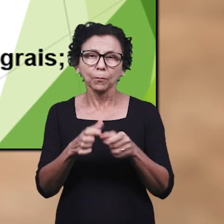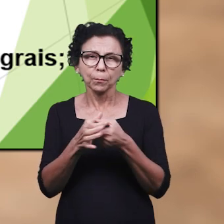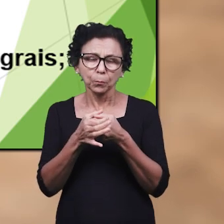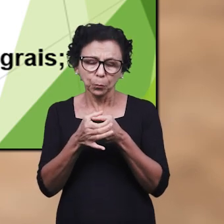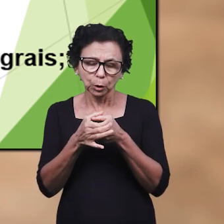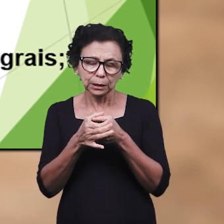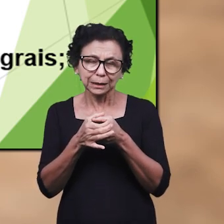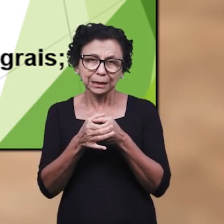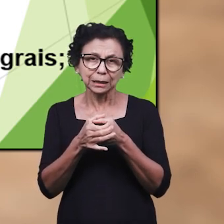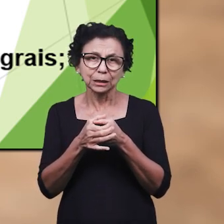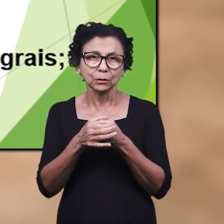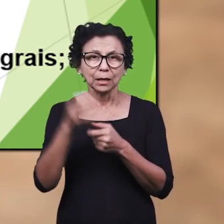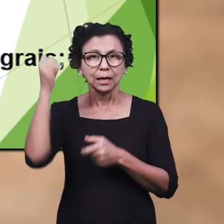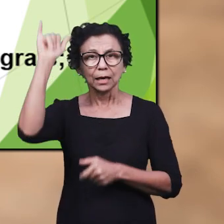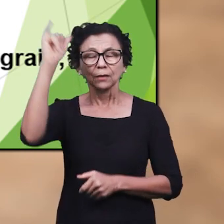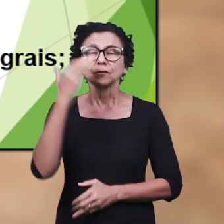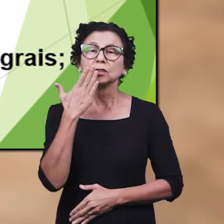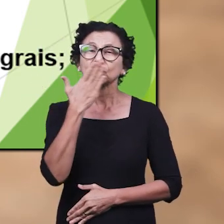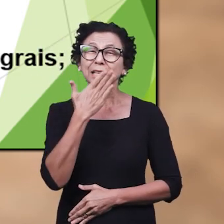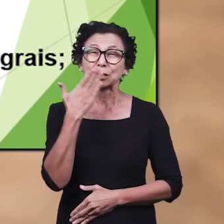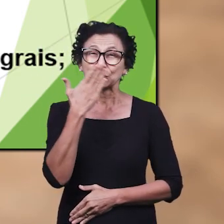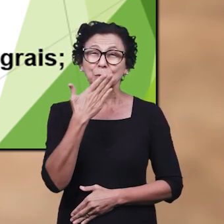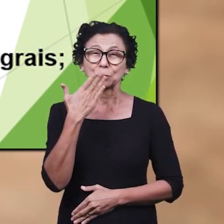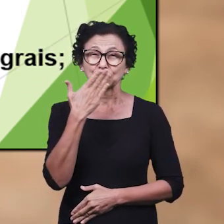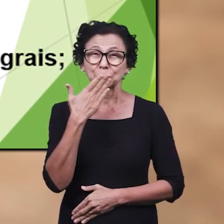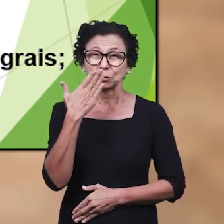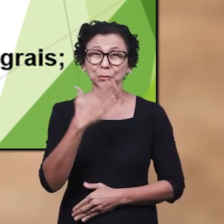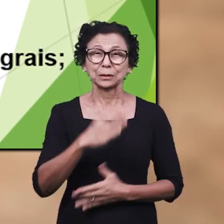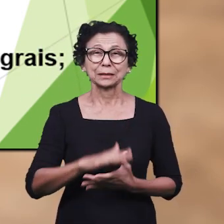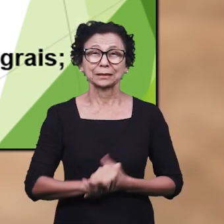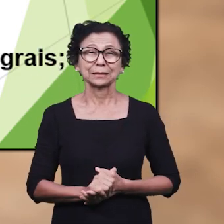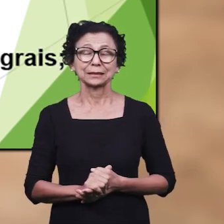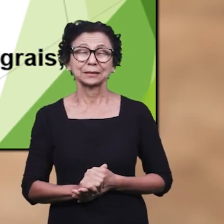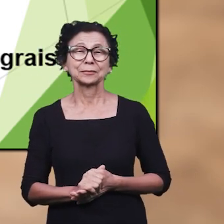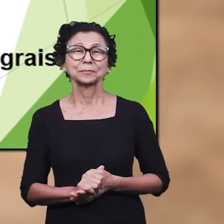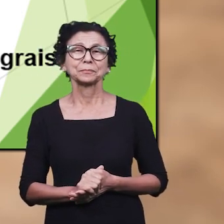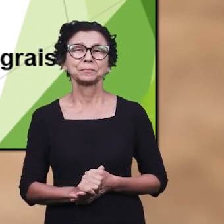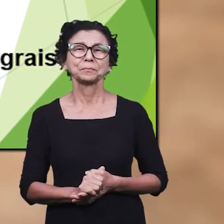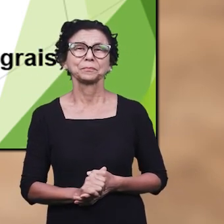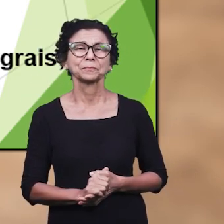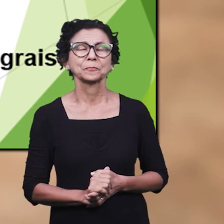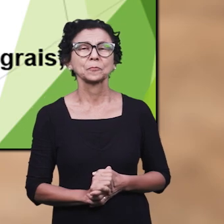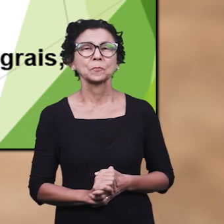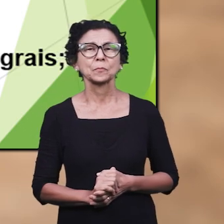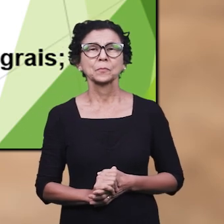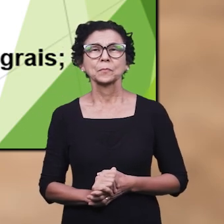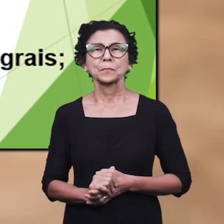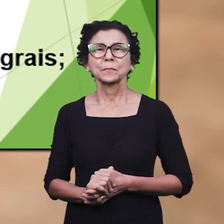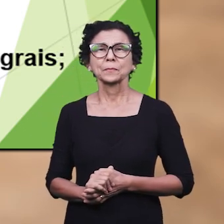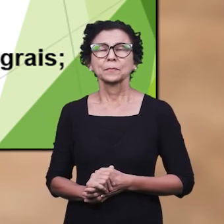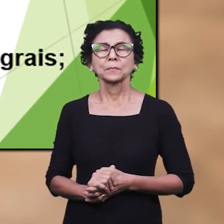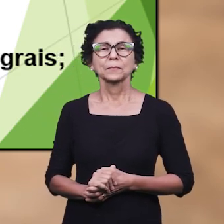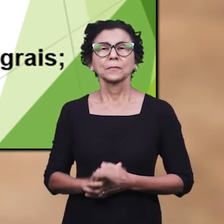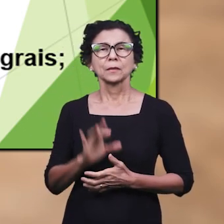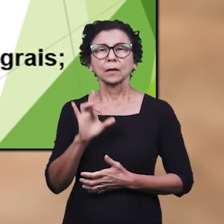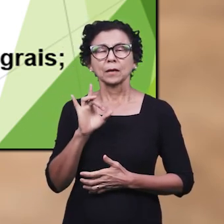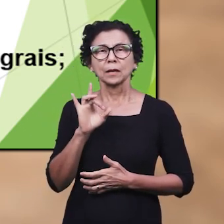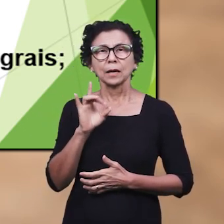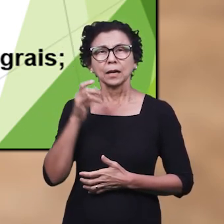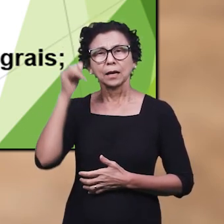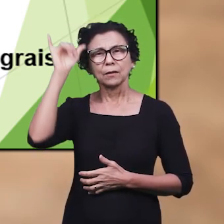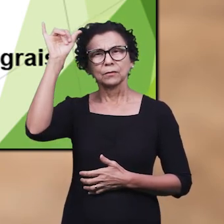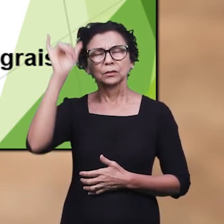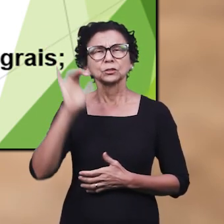Evite açúcar, assim como alimentos açucarados e industrializados. Só opte por produtos